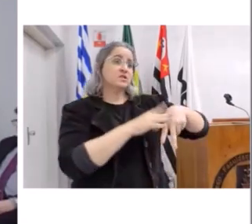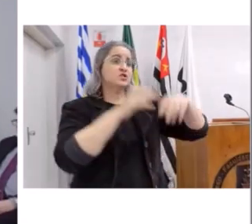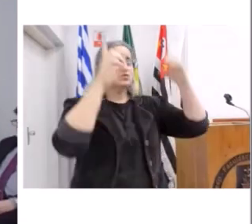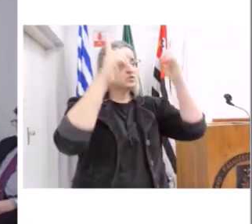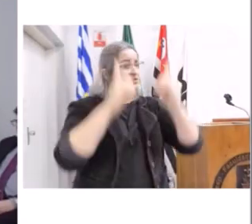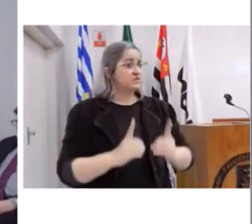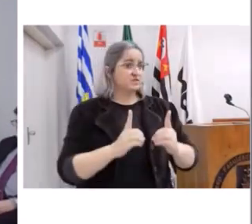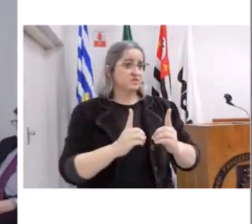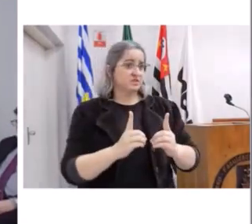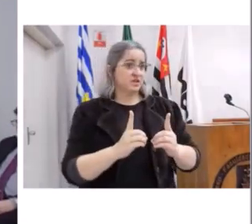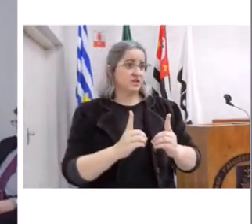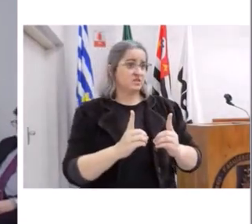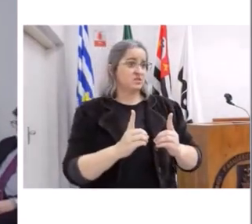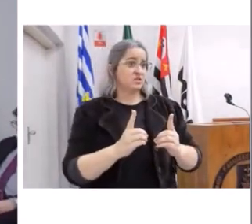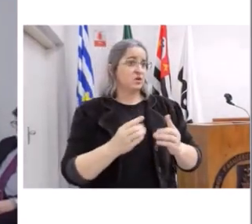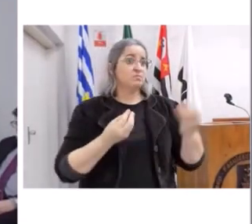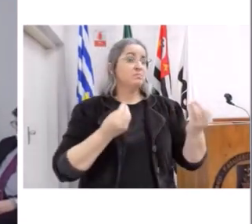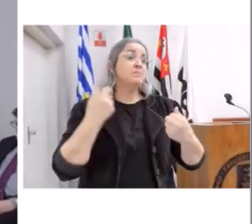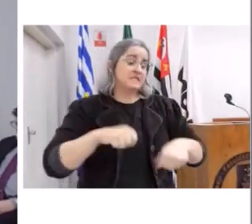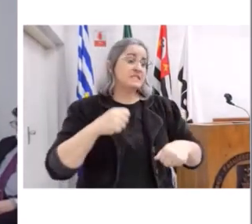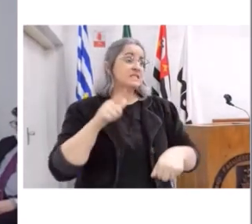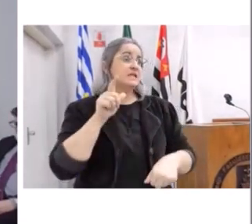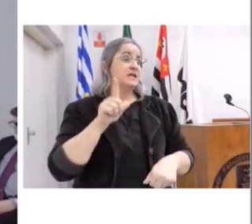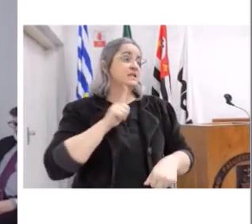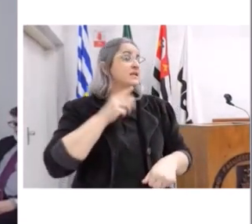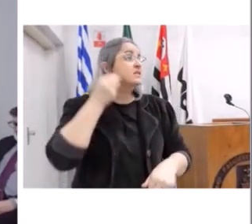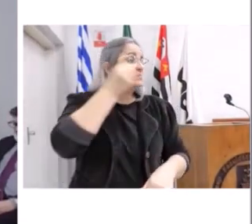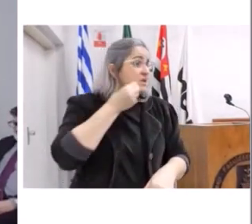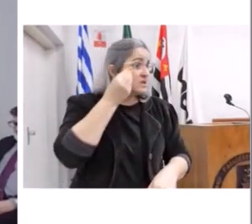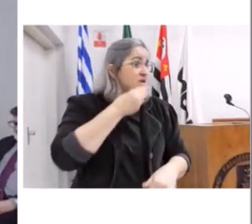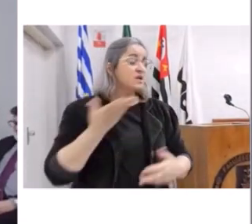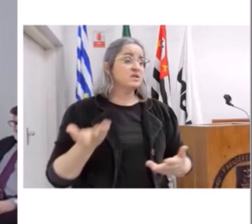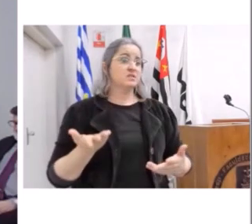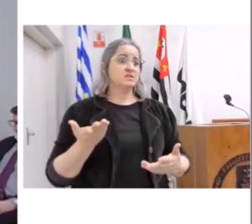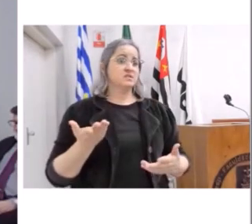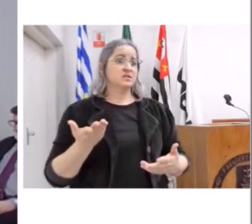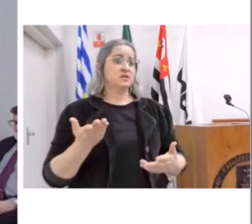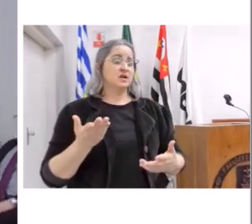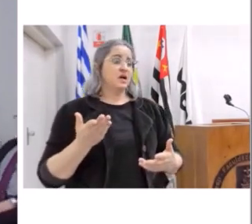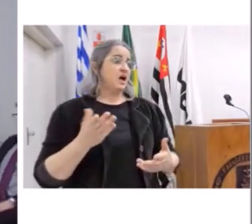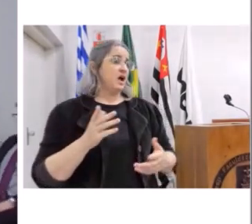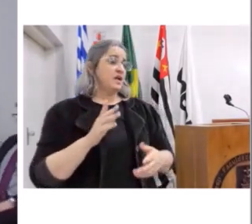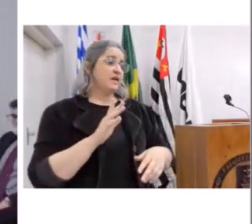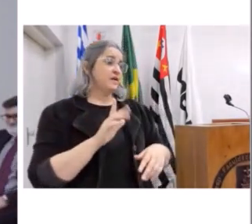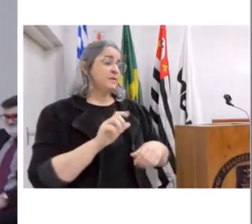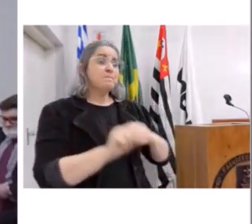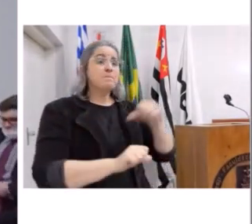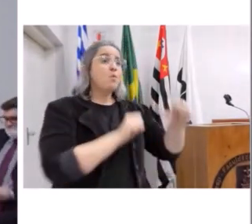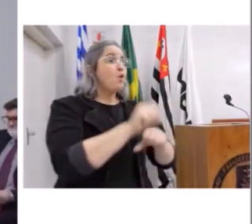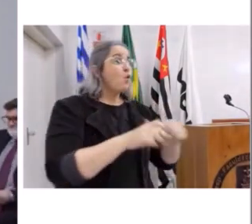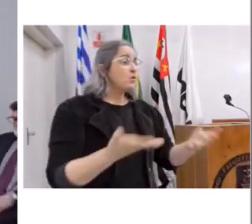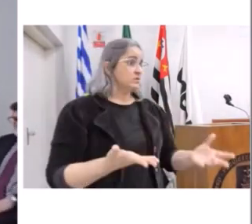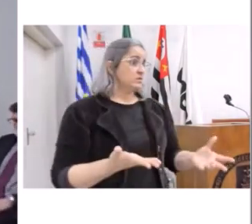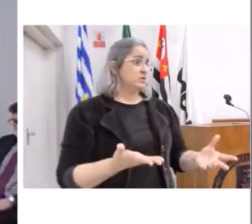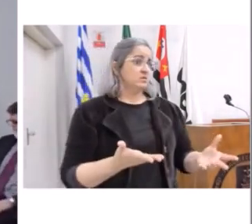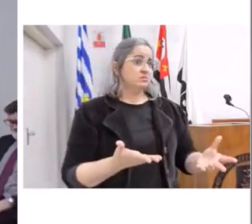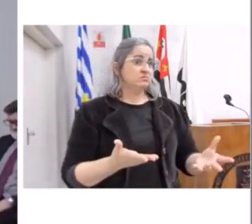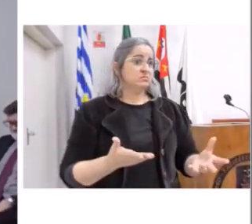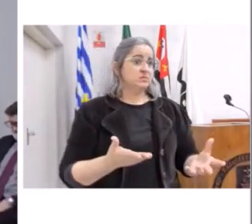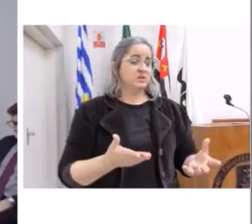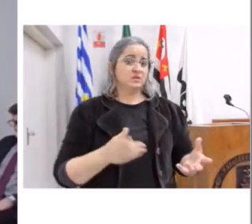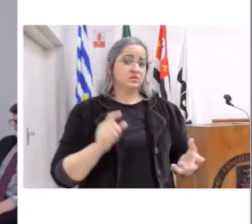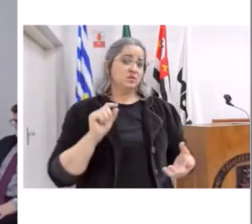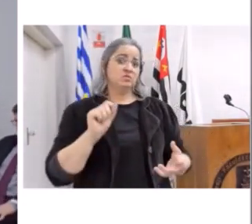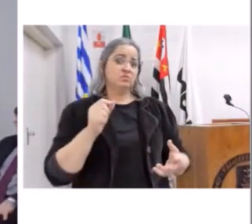tiver a prática. Isso é impossível, não tem como. Né? Aí vira fisiopatologia, né? Vira áreas